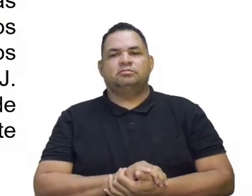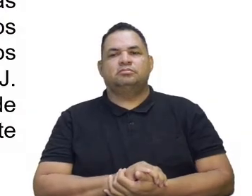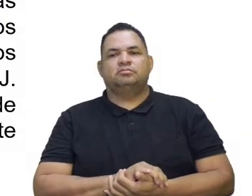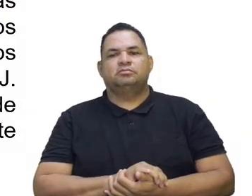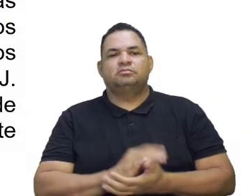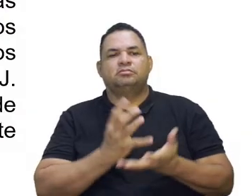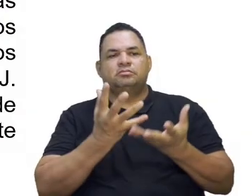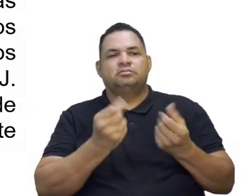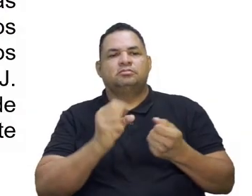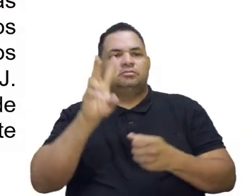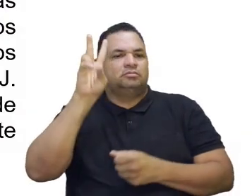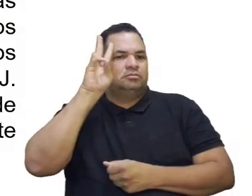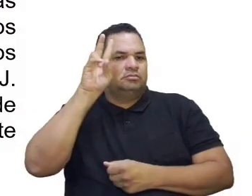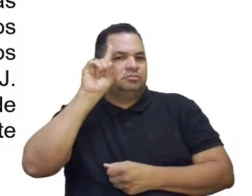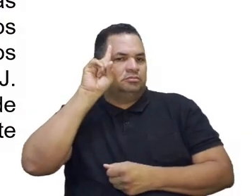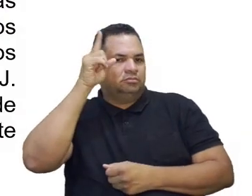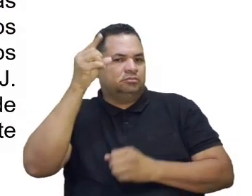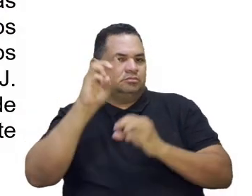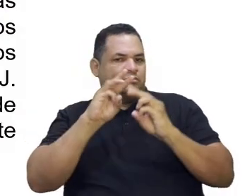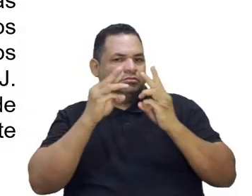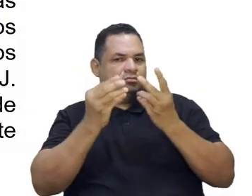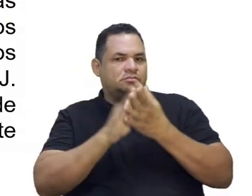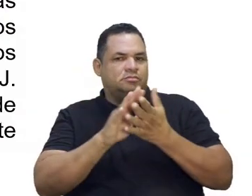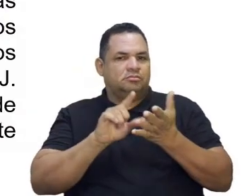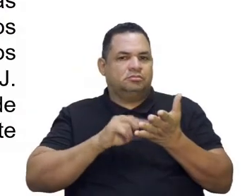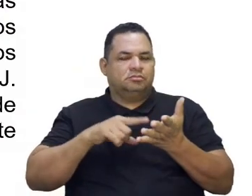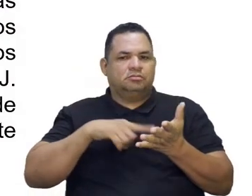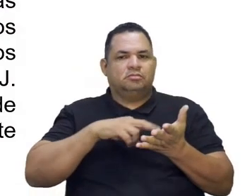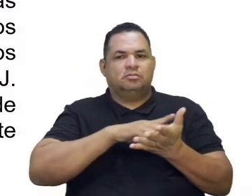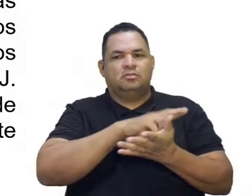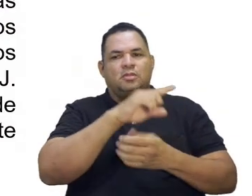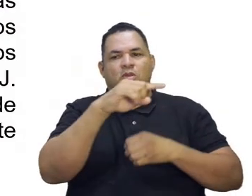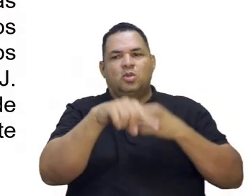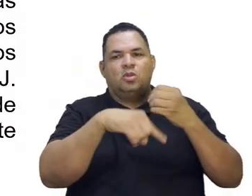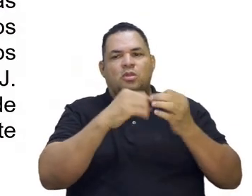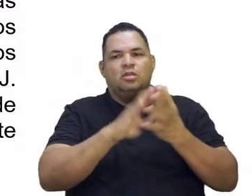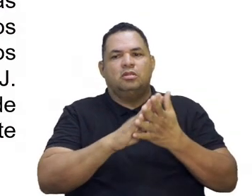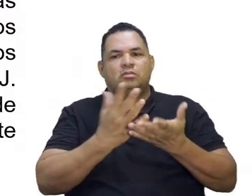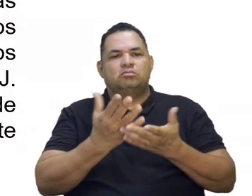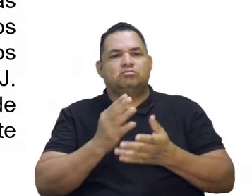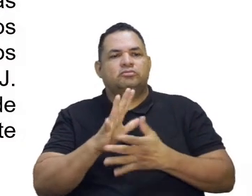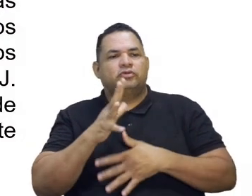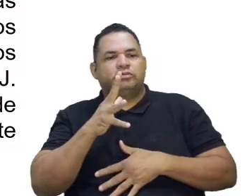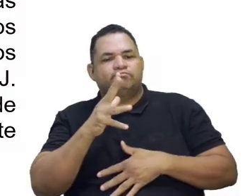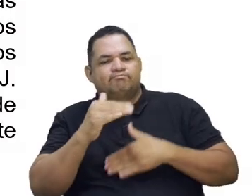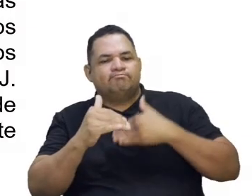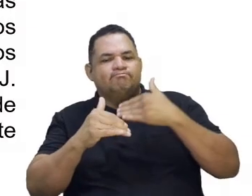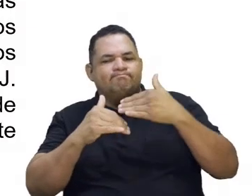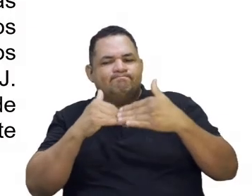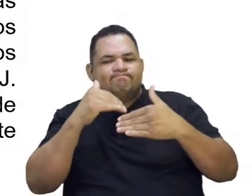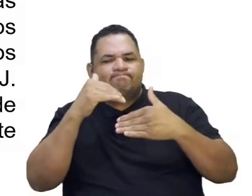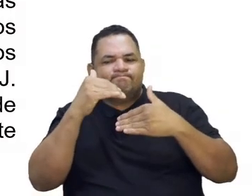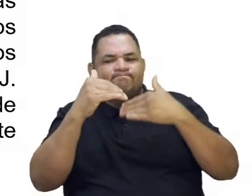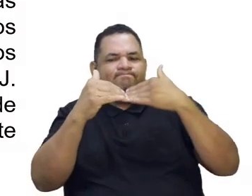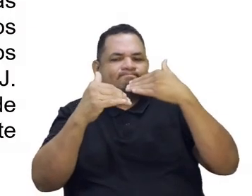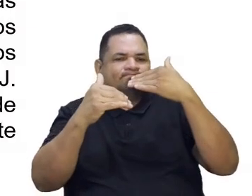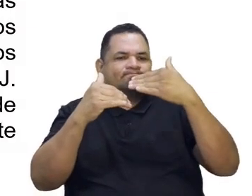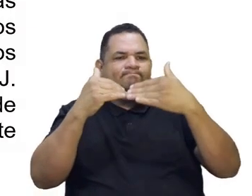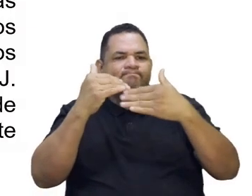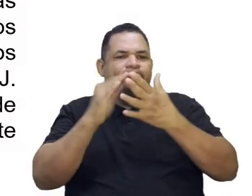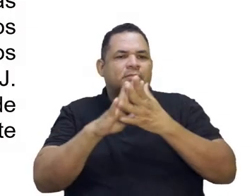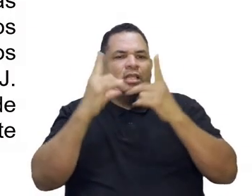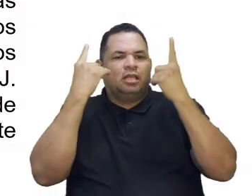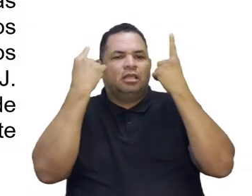a aceitação histórica da ideia de que a matéria é composta de átomos foi lenta e gradual. Na